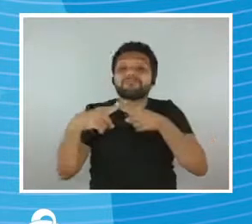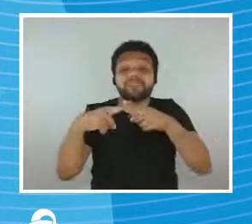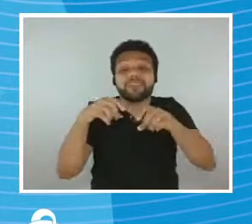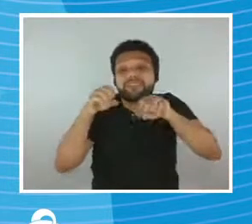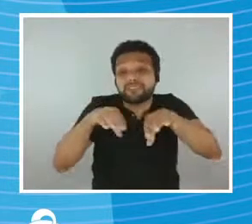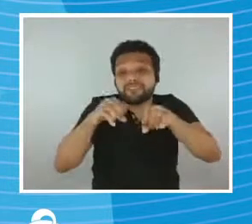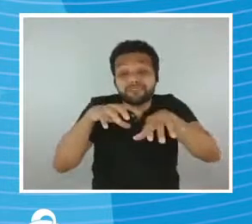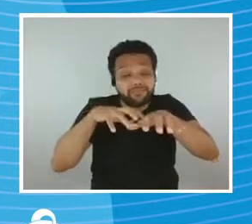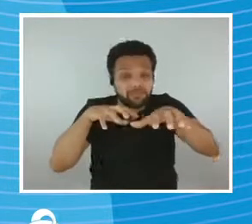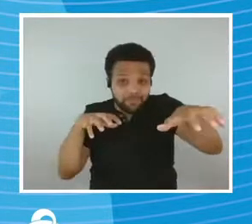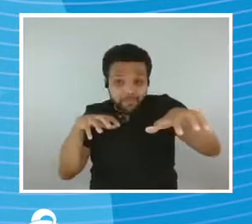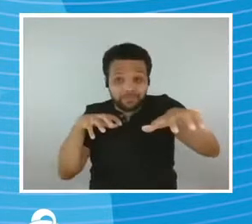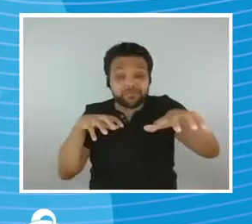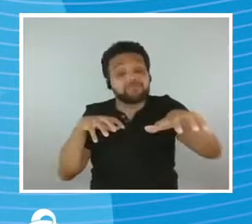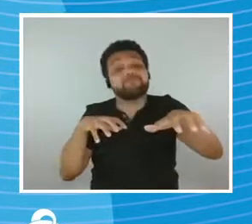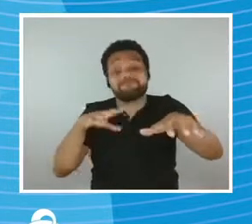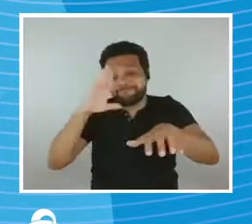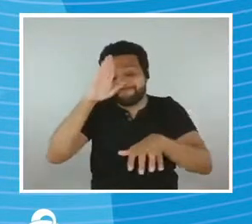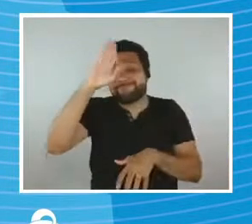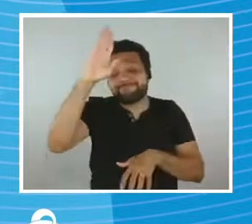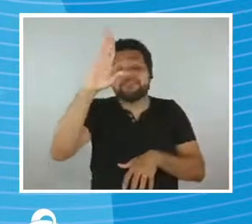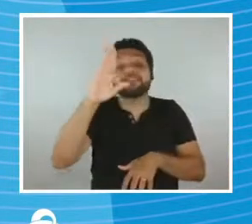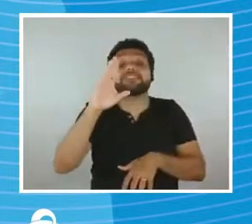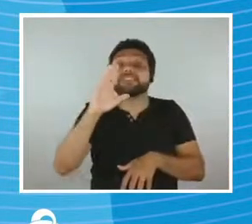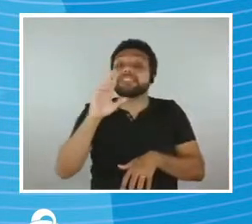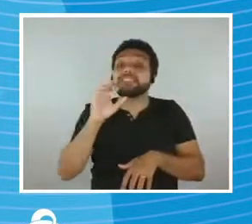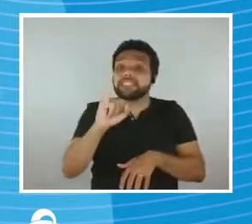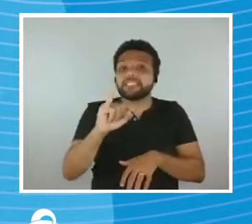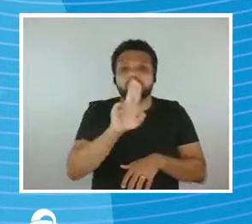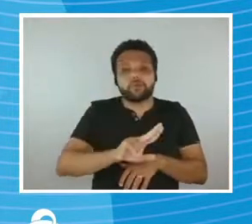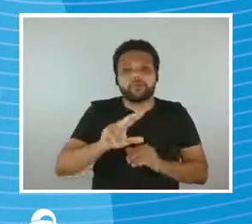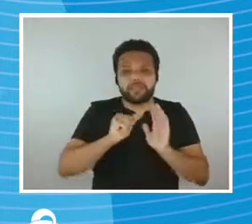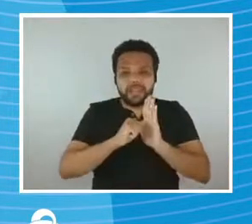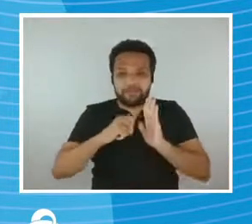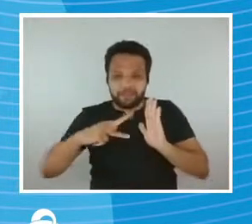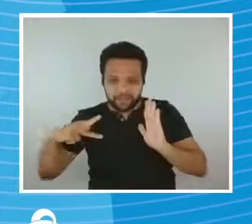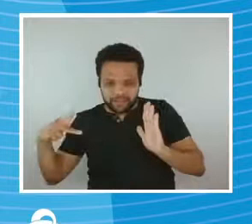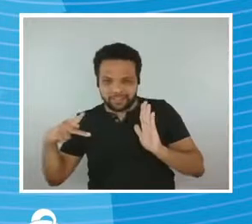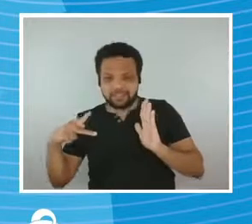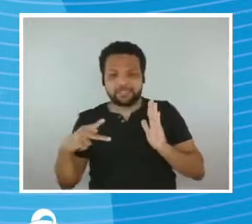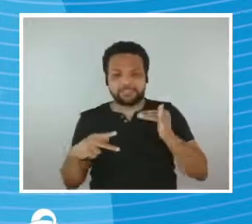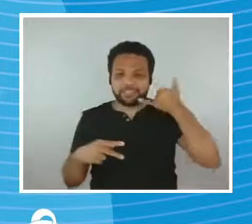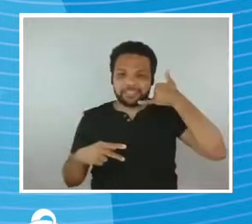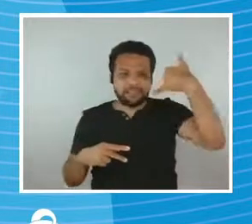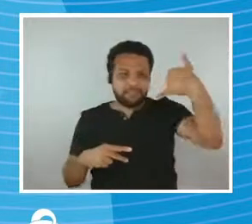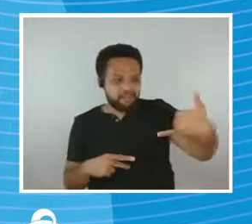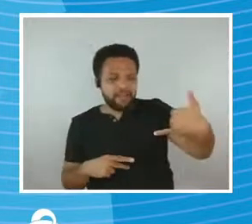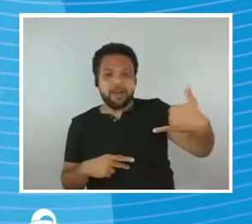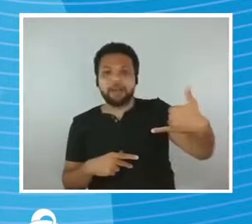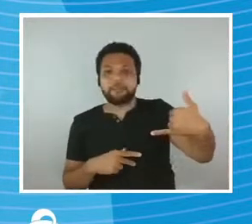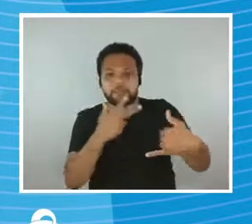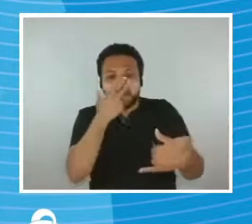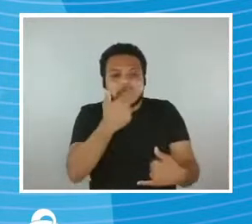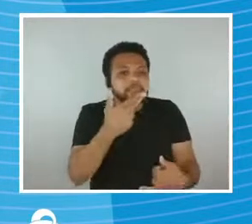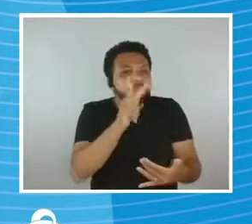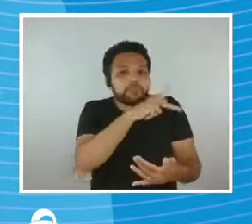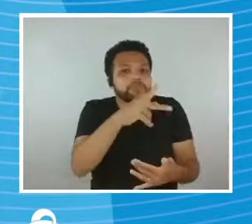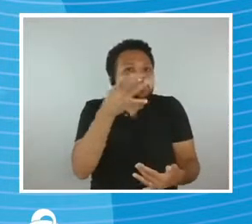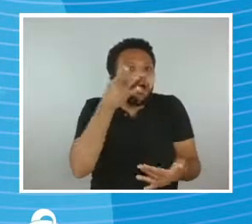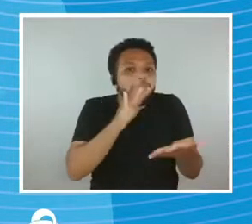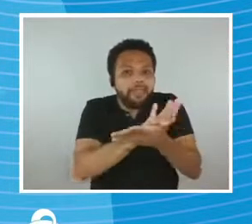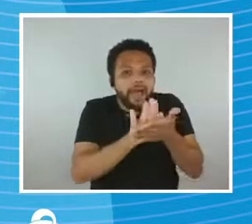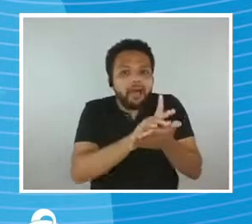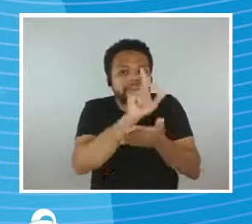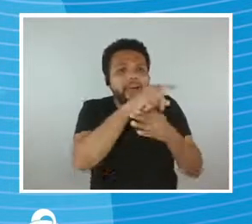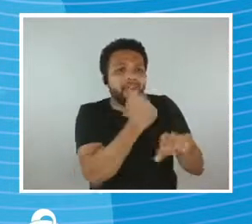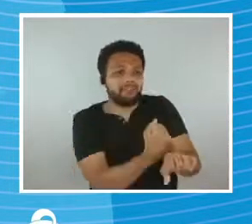remoto, principalmente se ele é feito por aplicativos, sem a presença da imagem da professora, não há essa